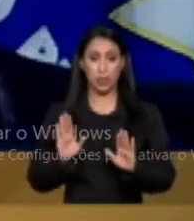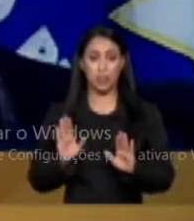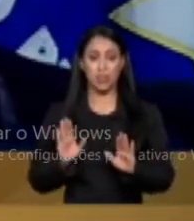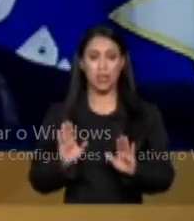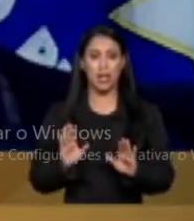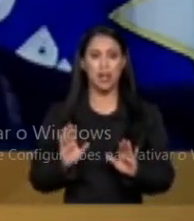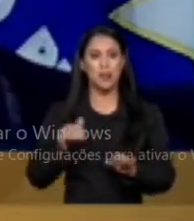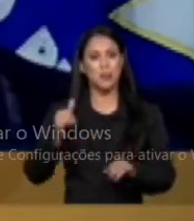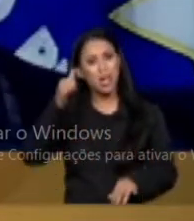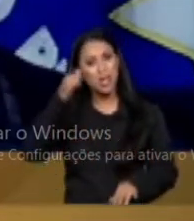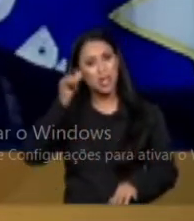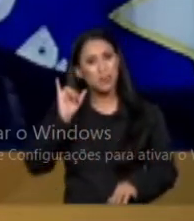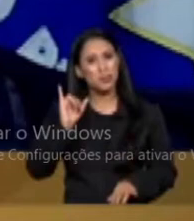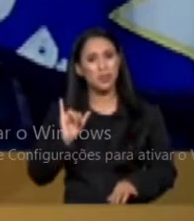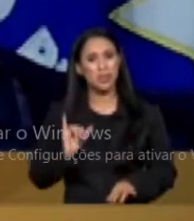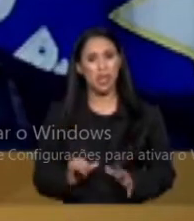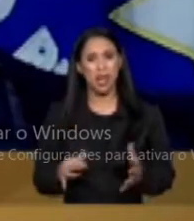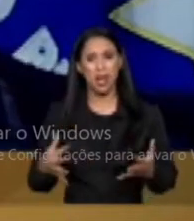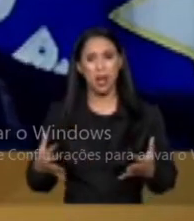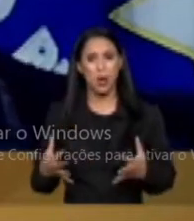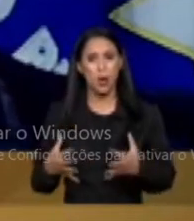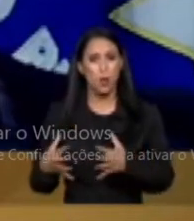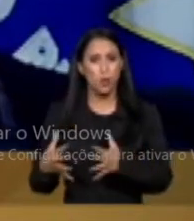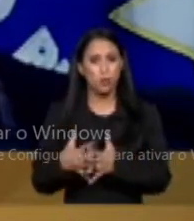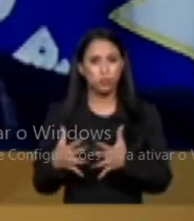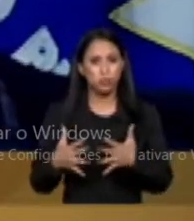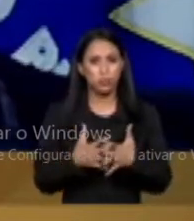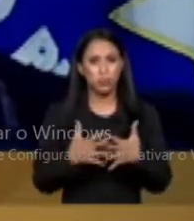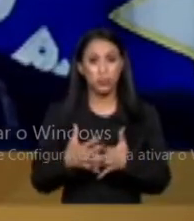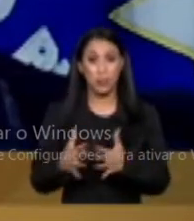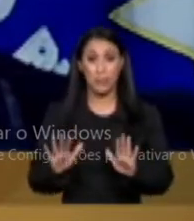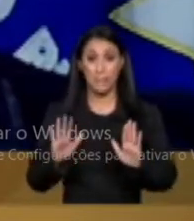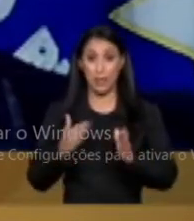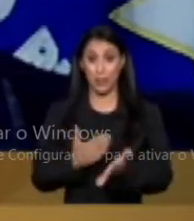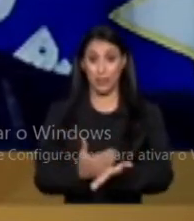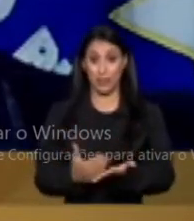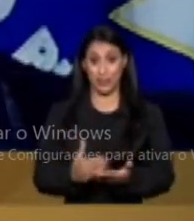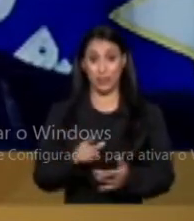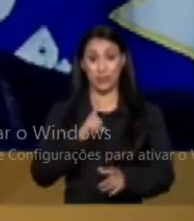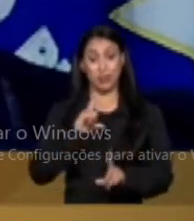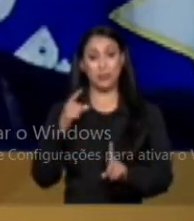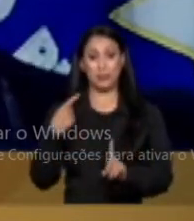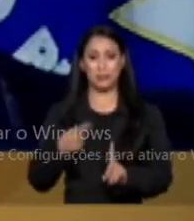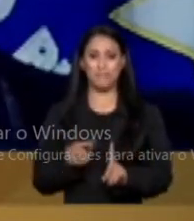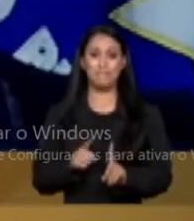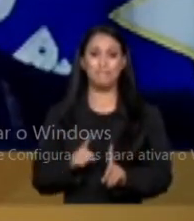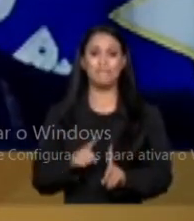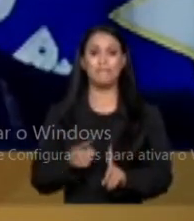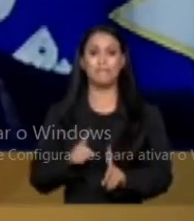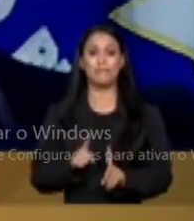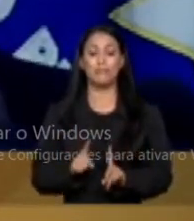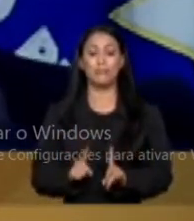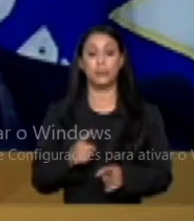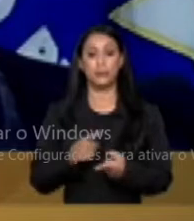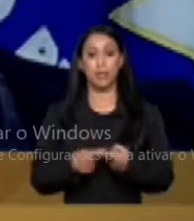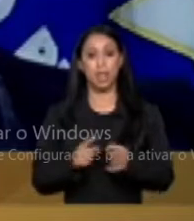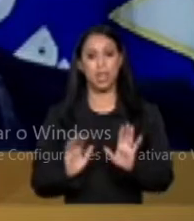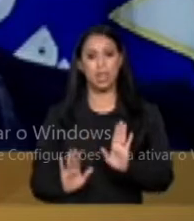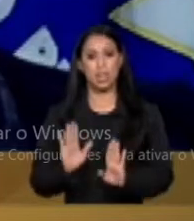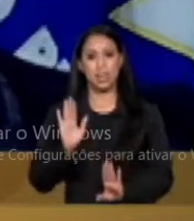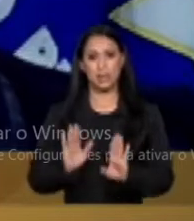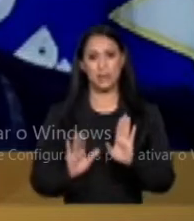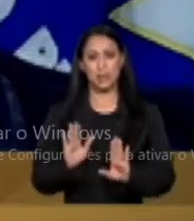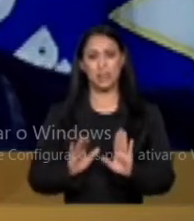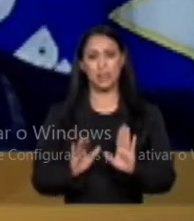certos conflitos logo após. Mas o início da propaganda é o grande desafio que nós temos, porque muitas vezes